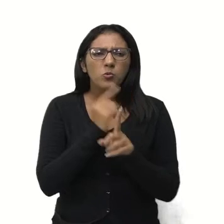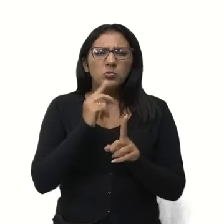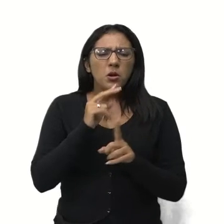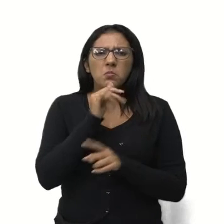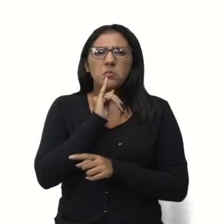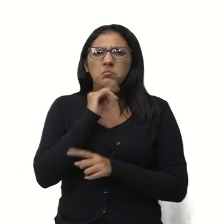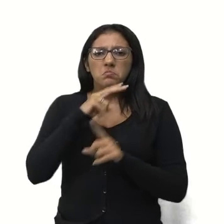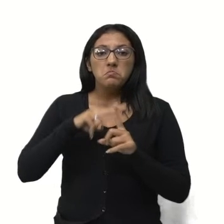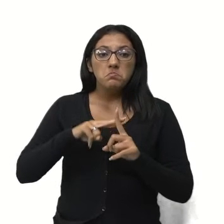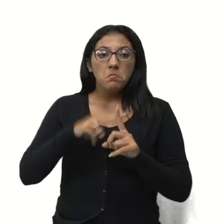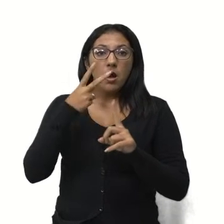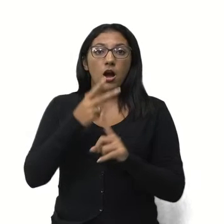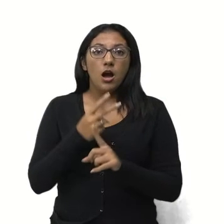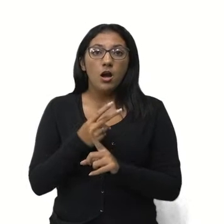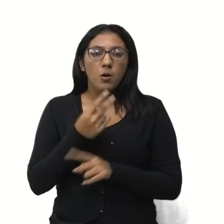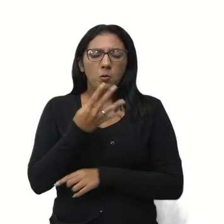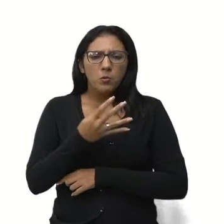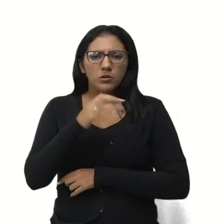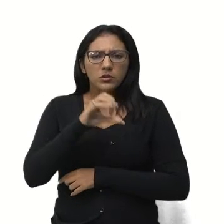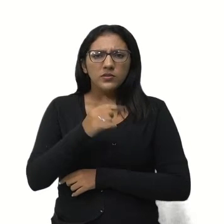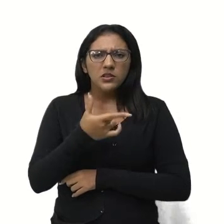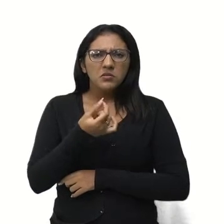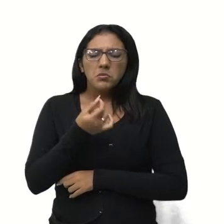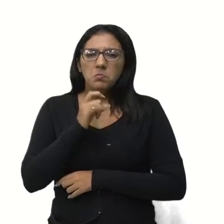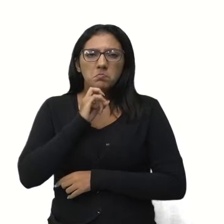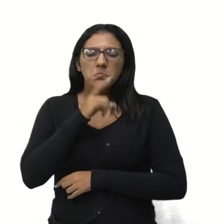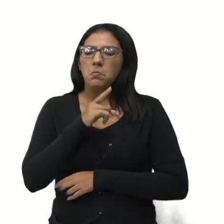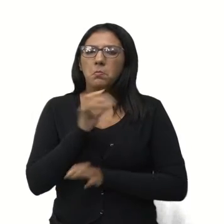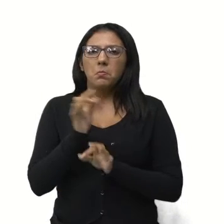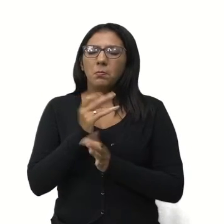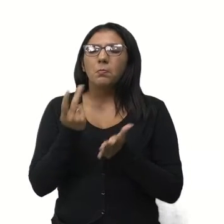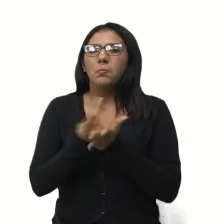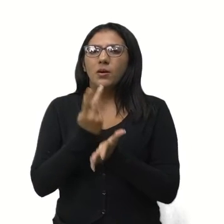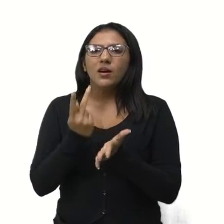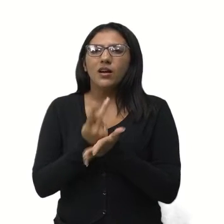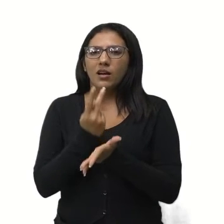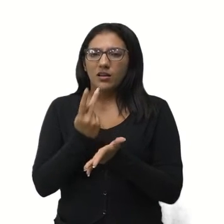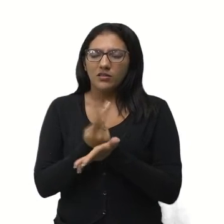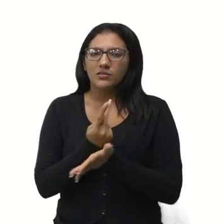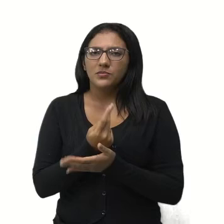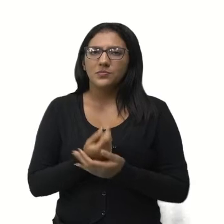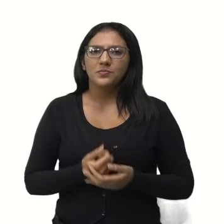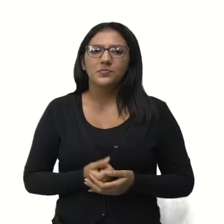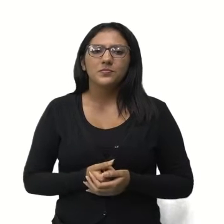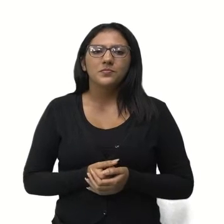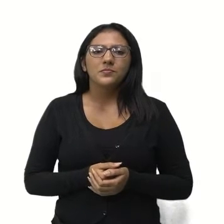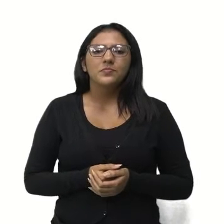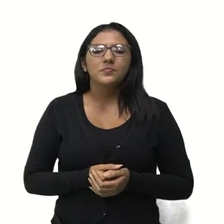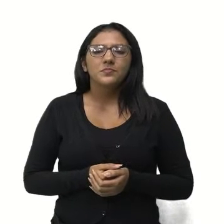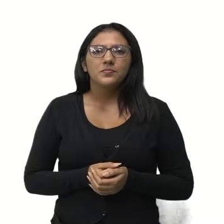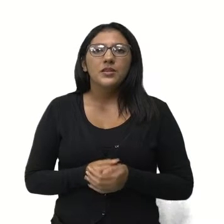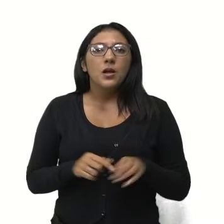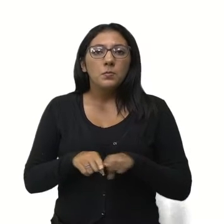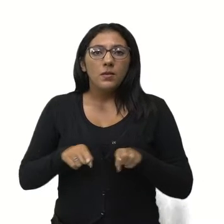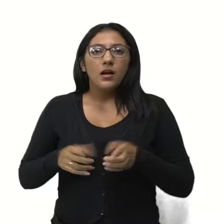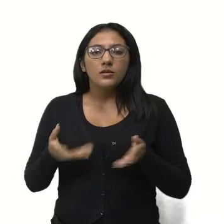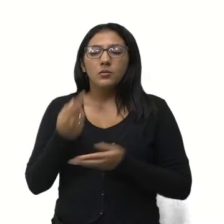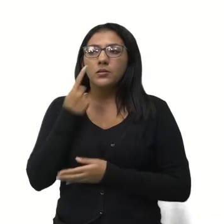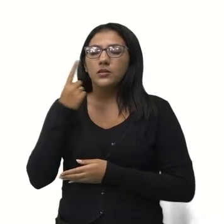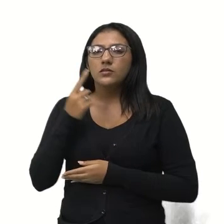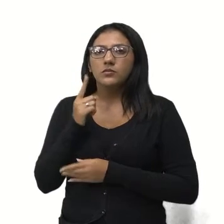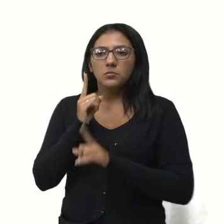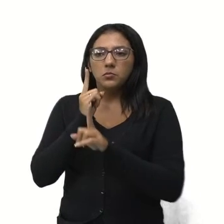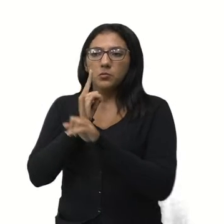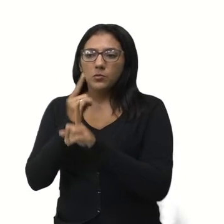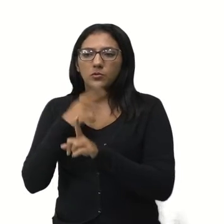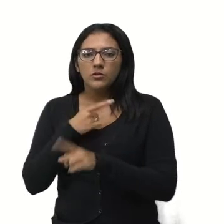resultado maior do que 4.920, aí nós estaríamos realmente com um problema, tá? Mas como nós encontramos um